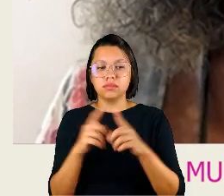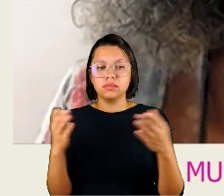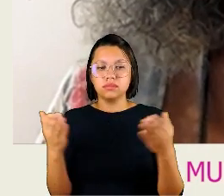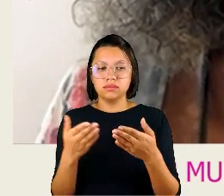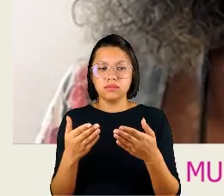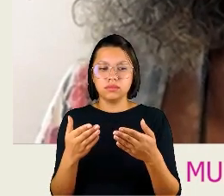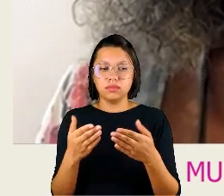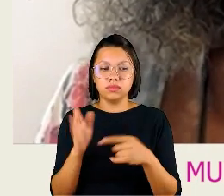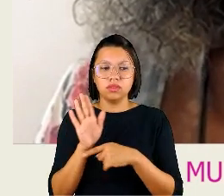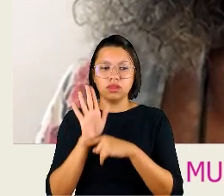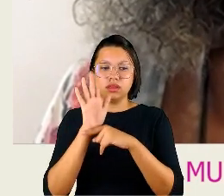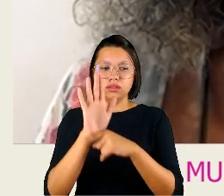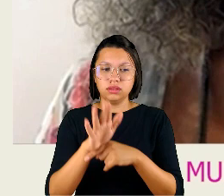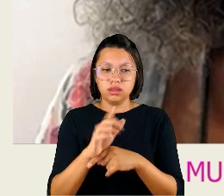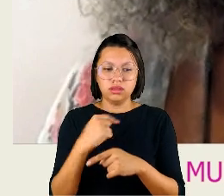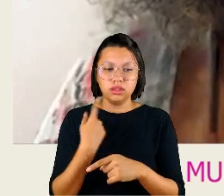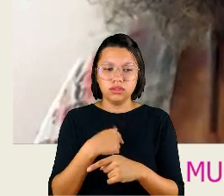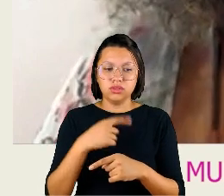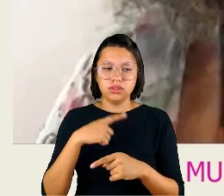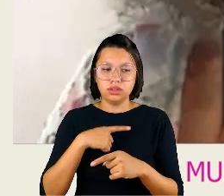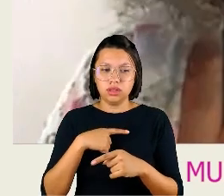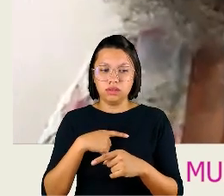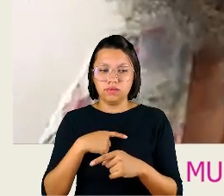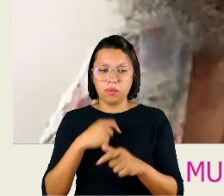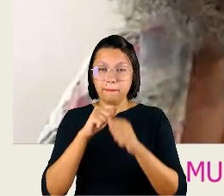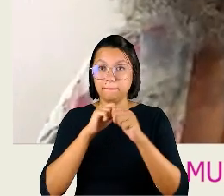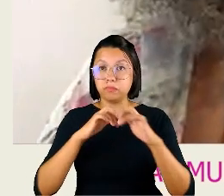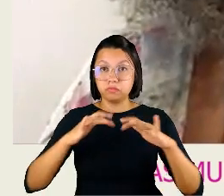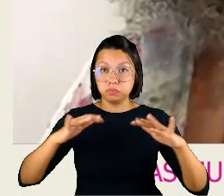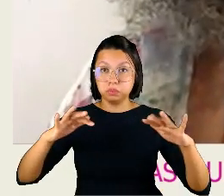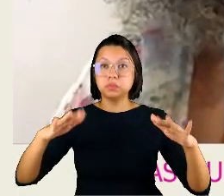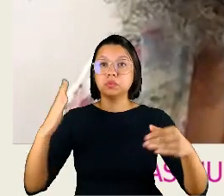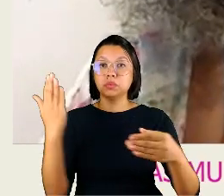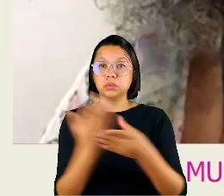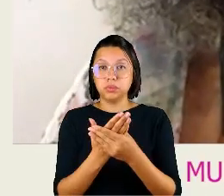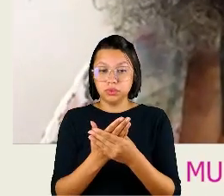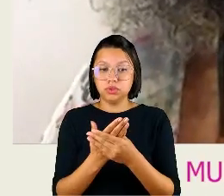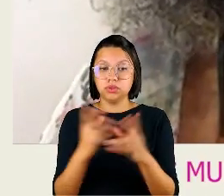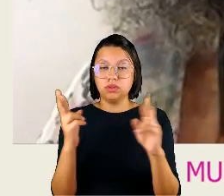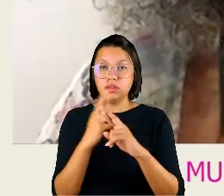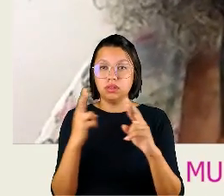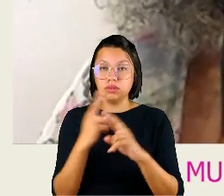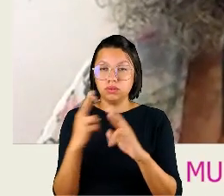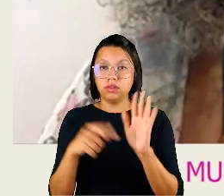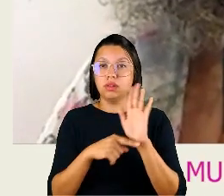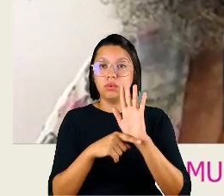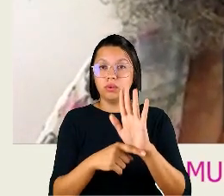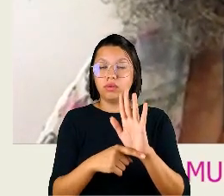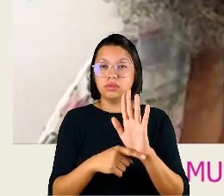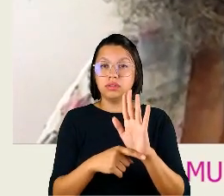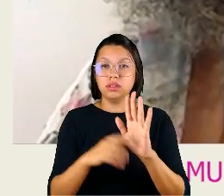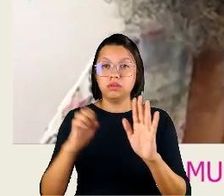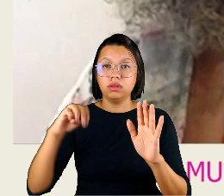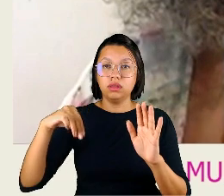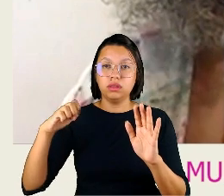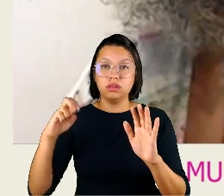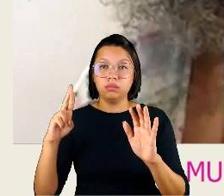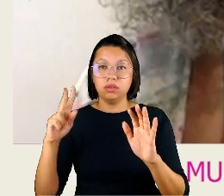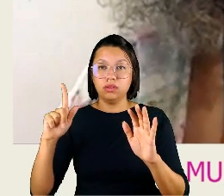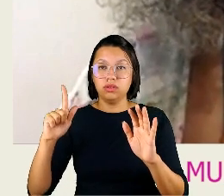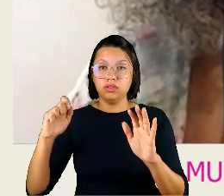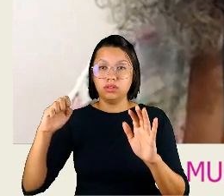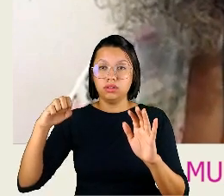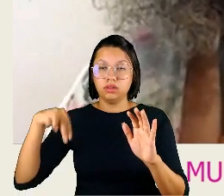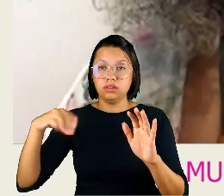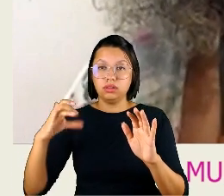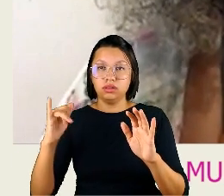atualmente de assistência, né? A gente teve uma explosão de demandas a propósito do auxílio emergencial. O que a gente nota é que